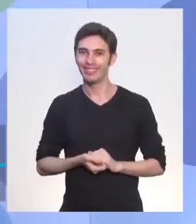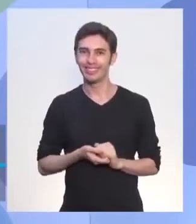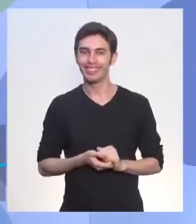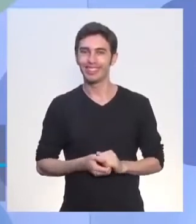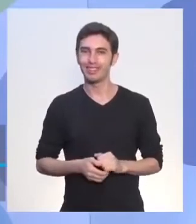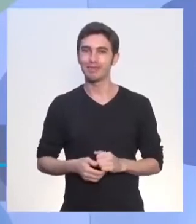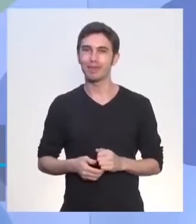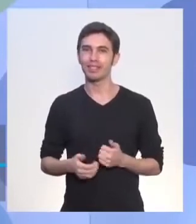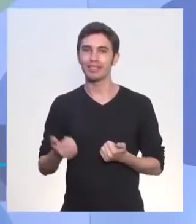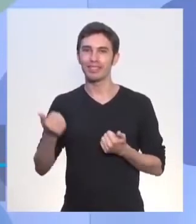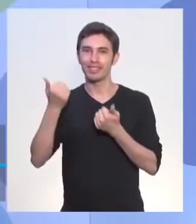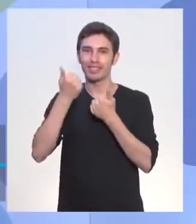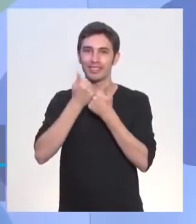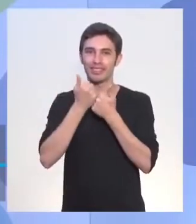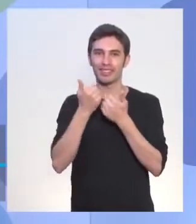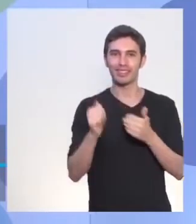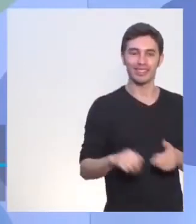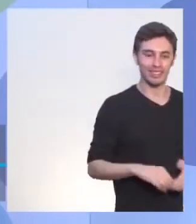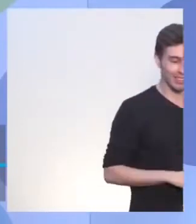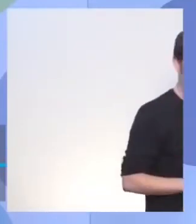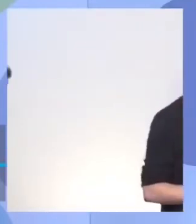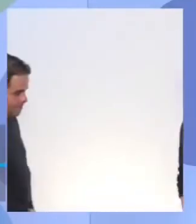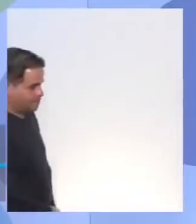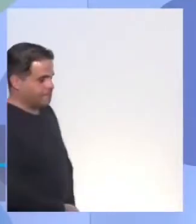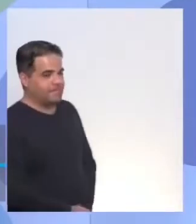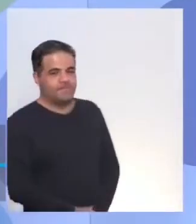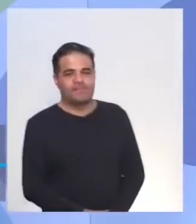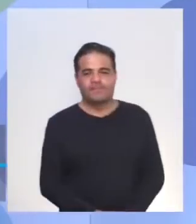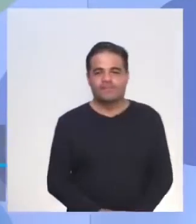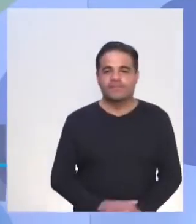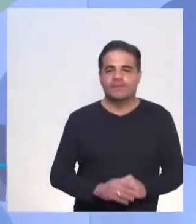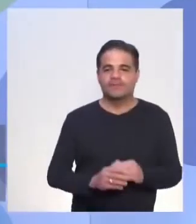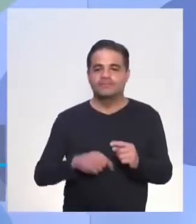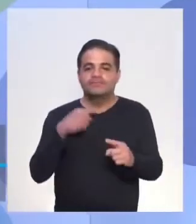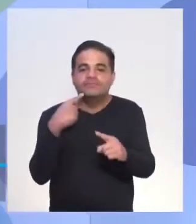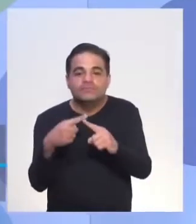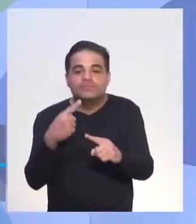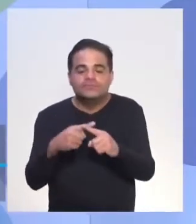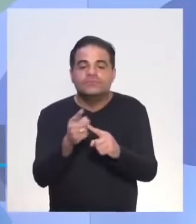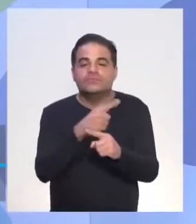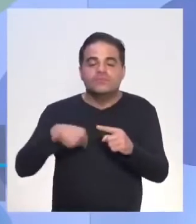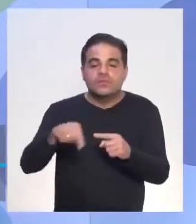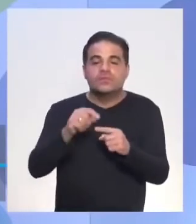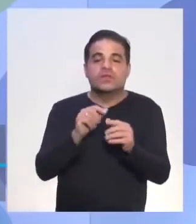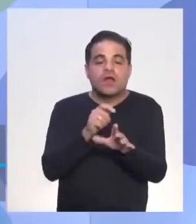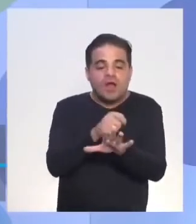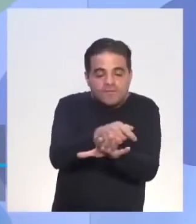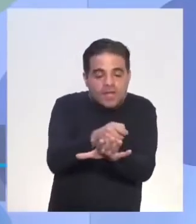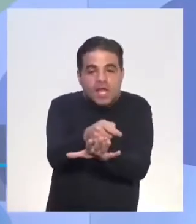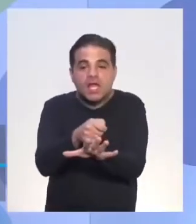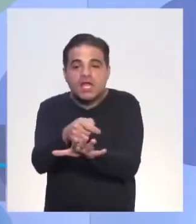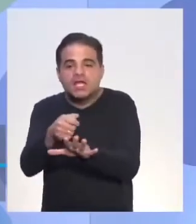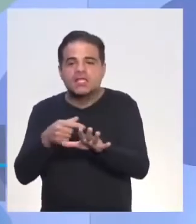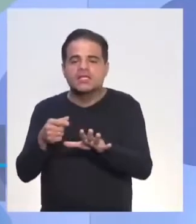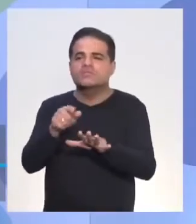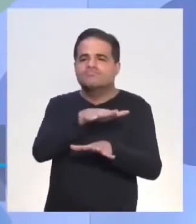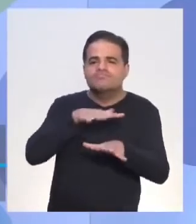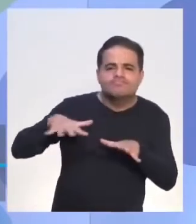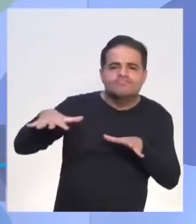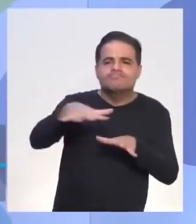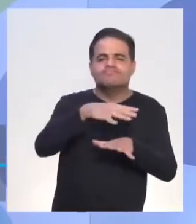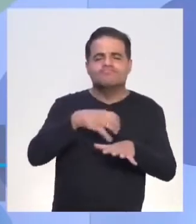seguinte, o porquê, ou os porquês das fake news estarem num momento tão exacerbado, ou seja,